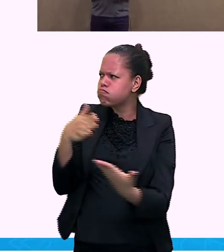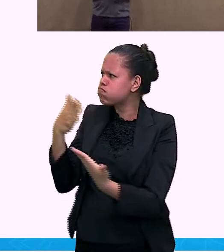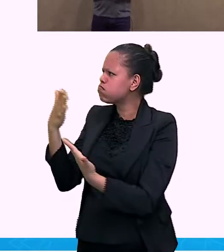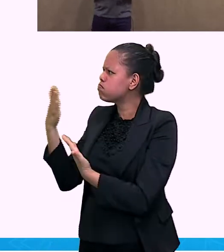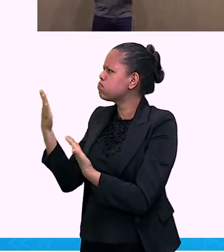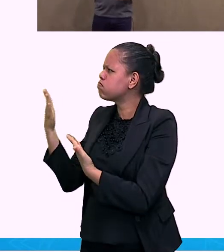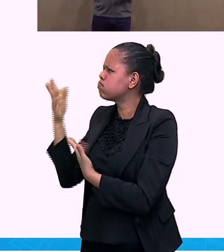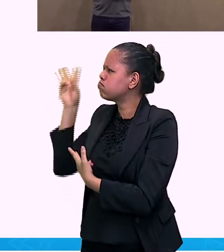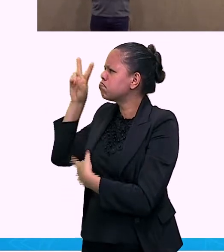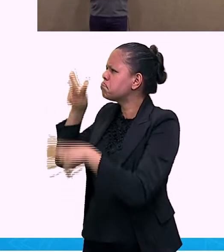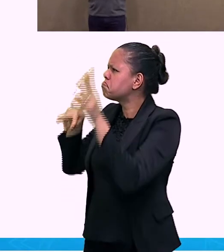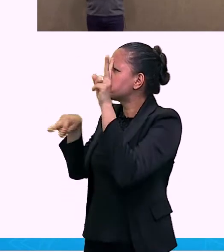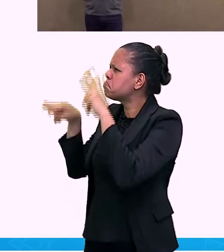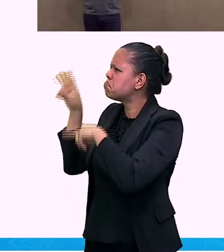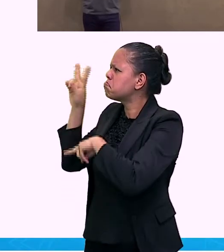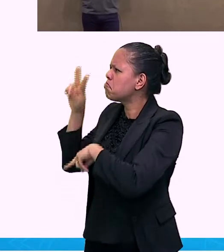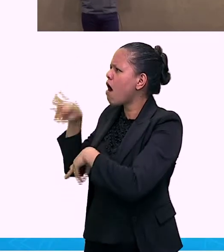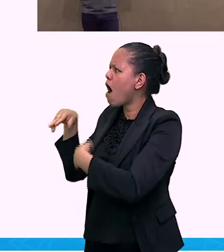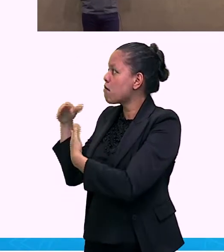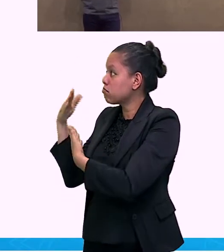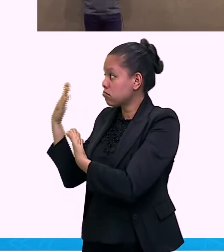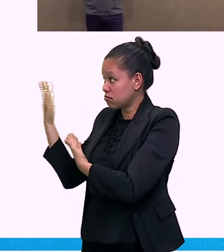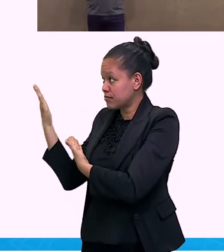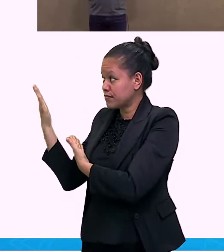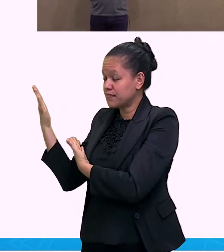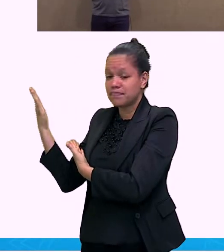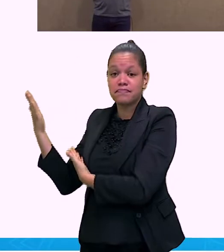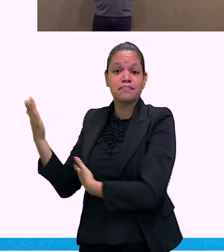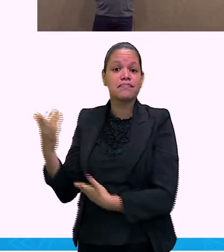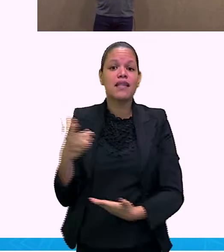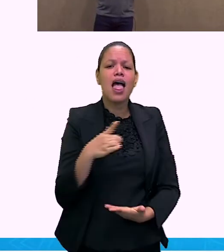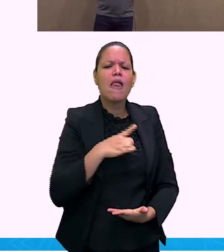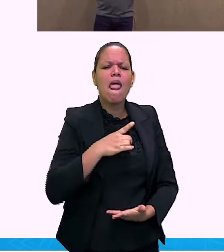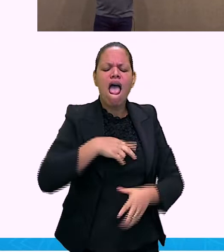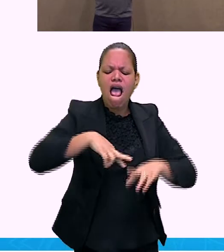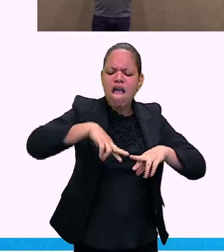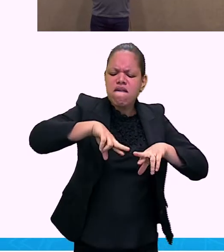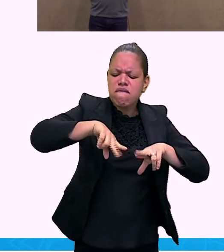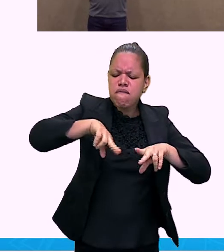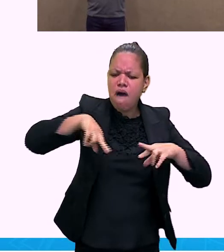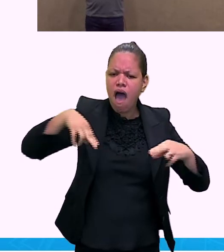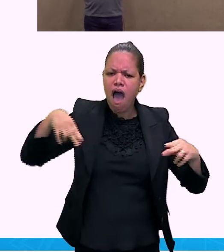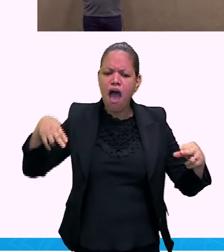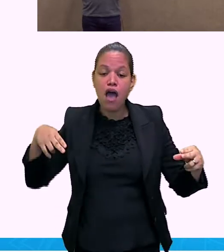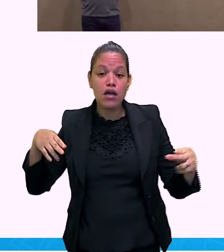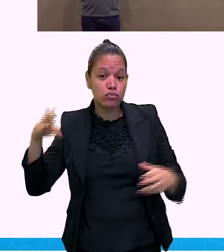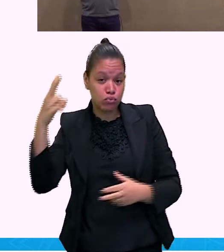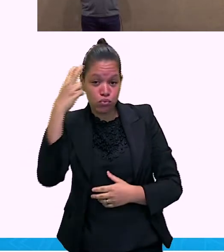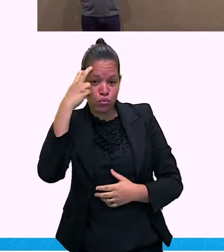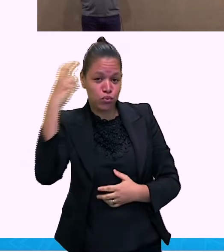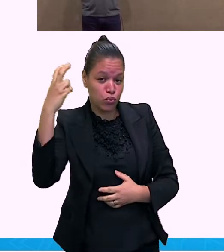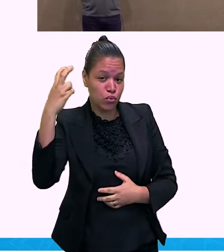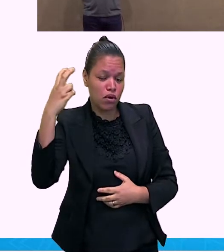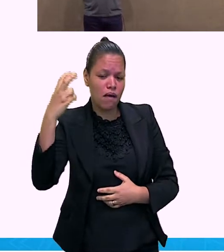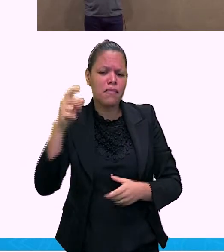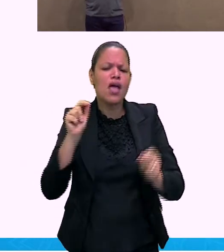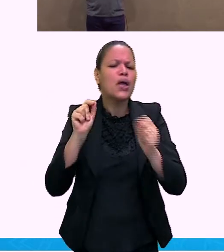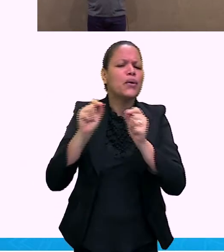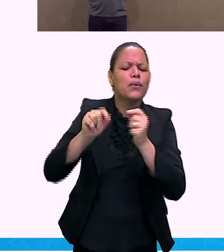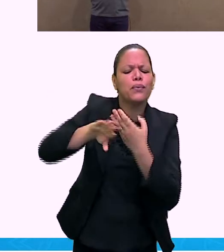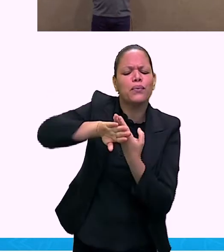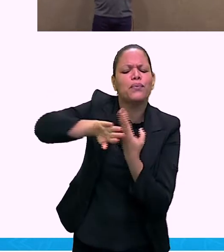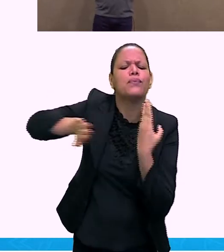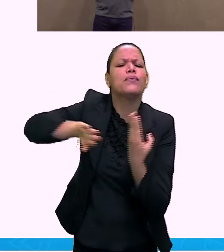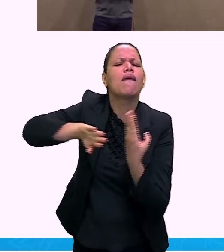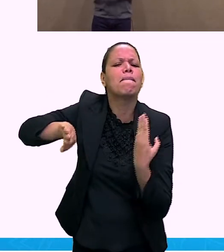as civilizações e os povos do mundo. Temos várias culturas e o que separa essa diferença entre as